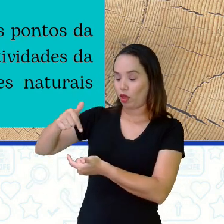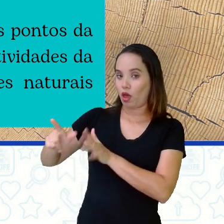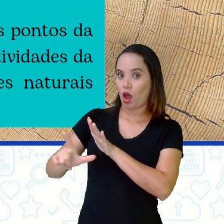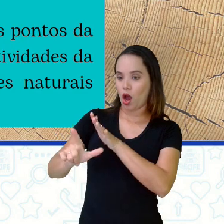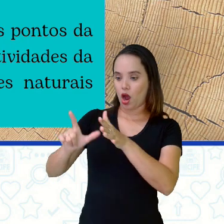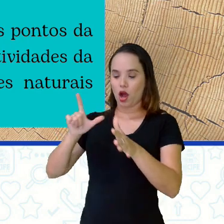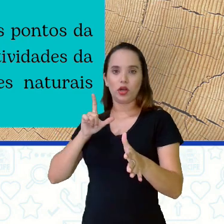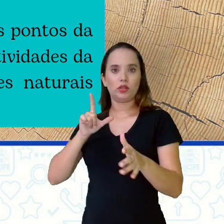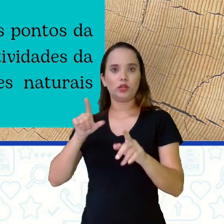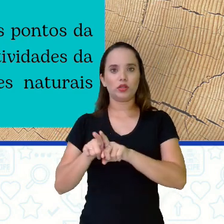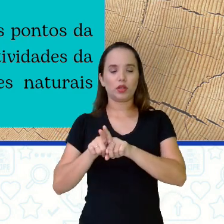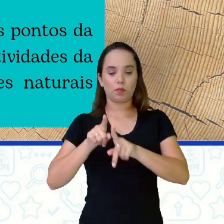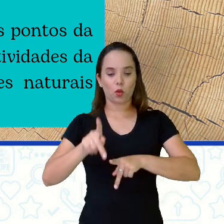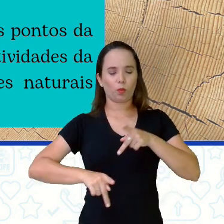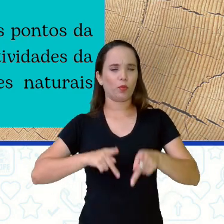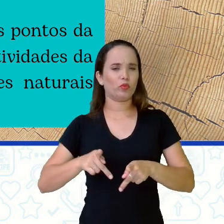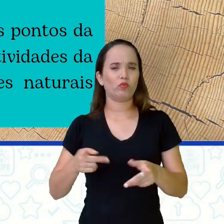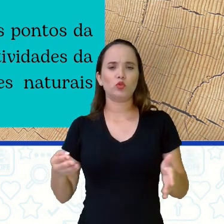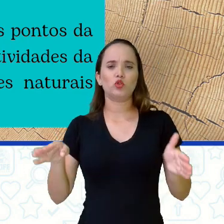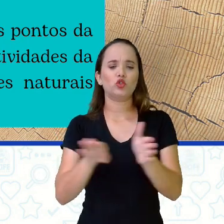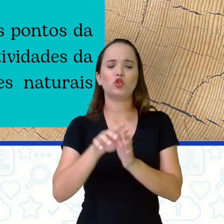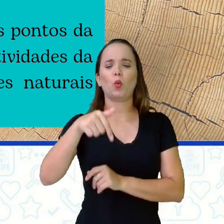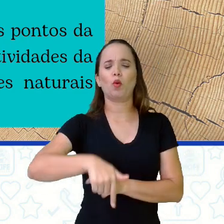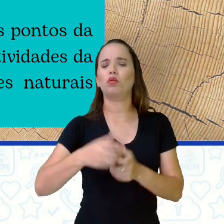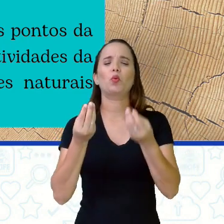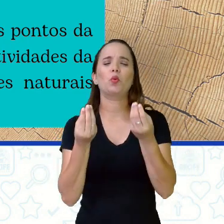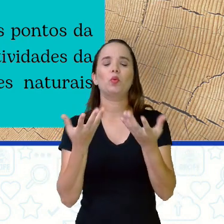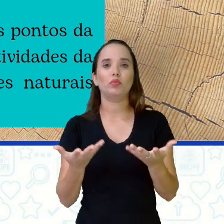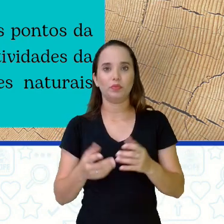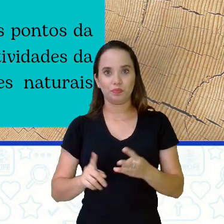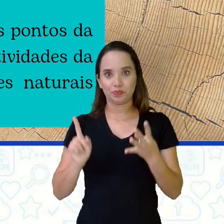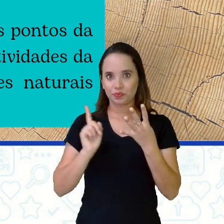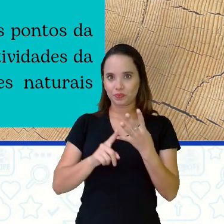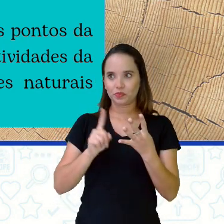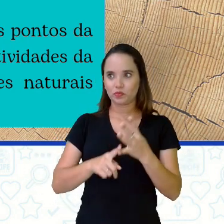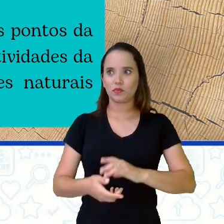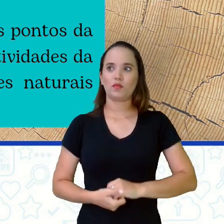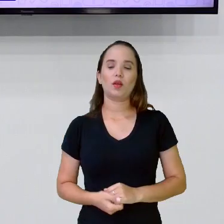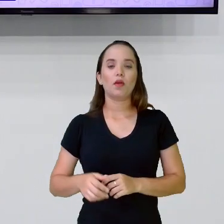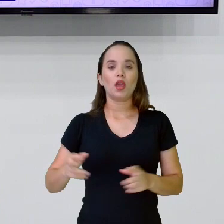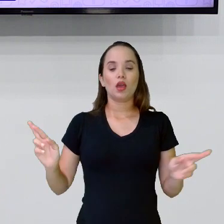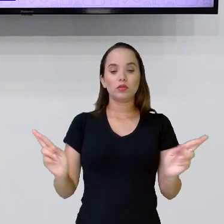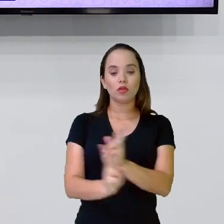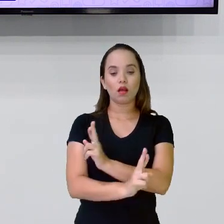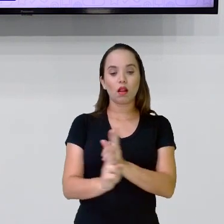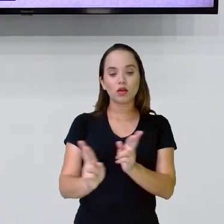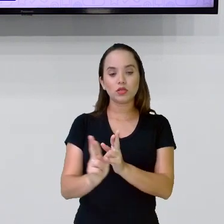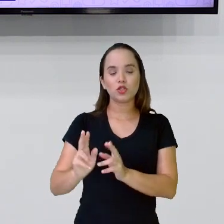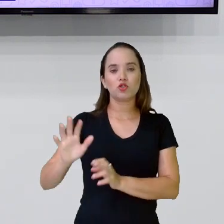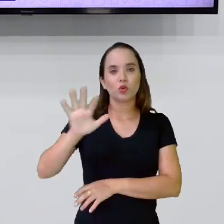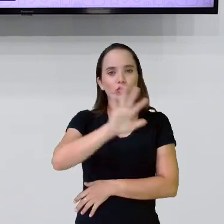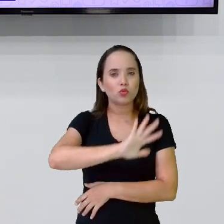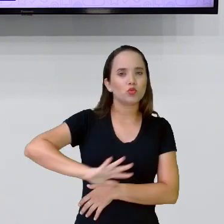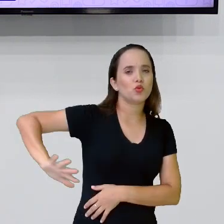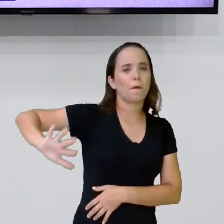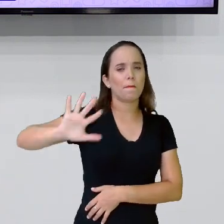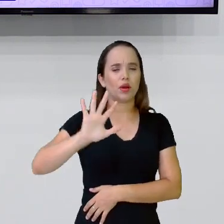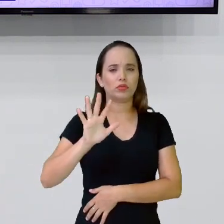como foi o povoamento. Então, isso a gente acabou de falar. E a última aí, as relações espaciais, que é